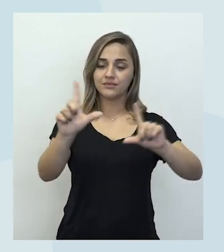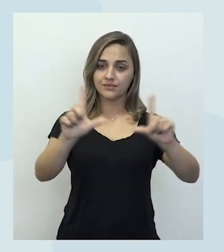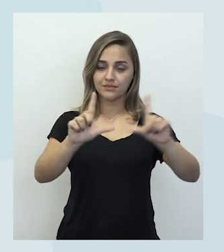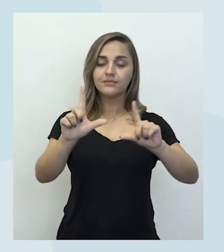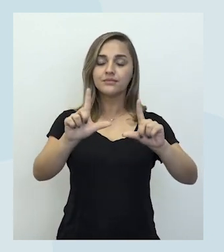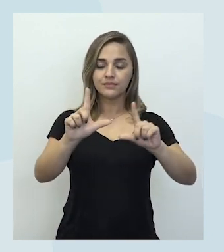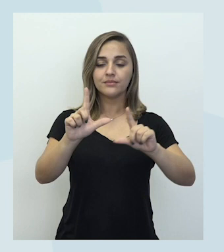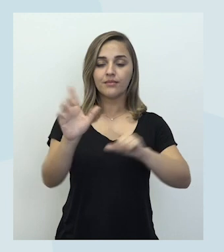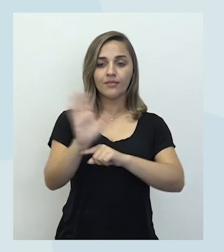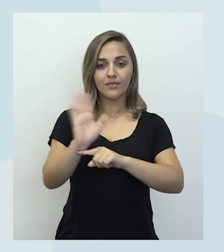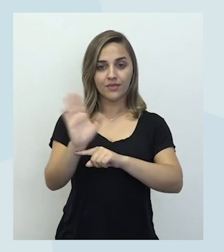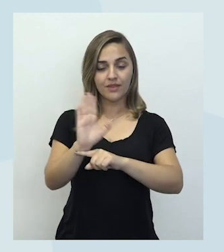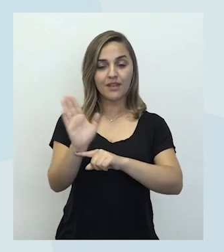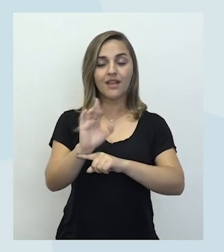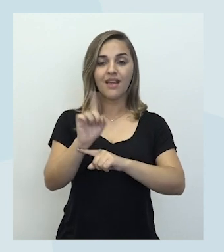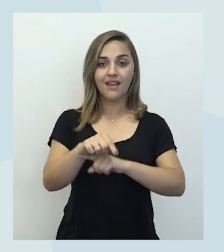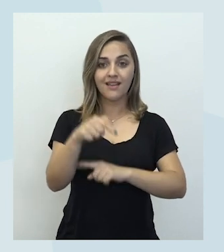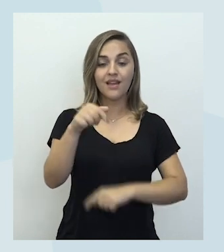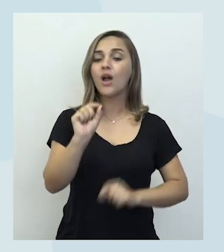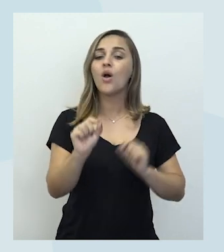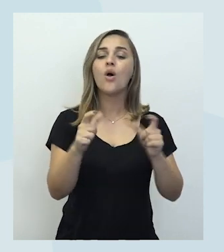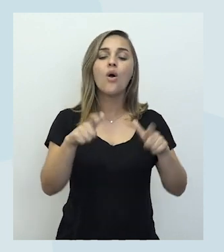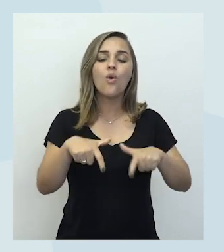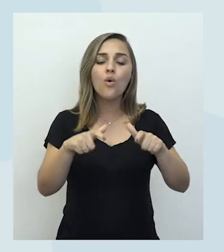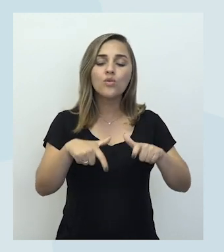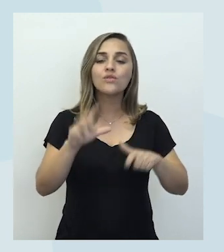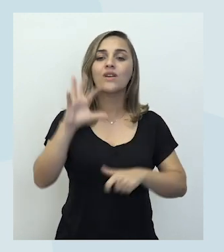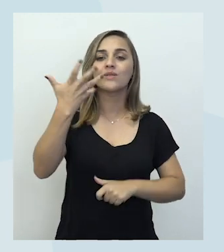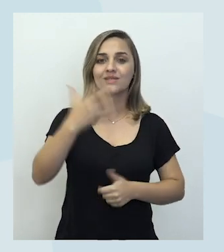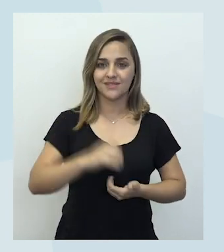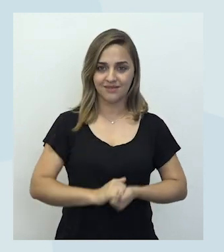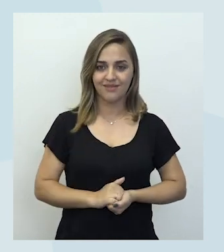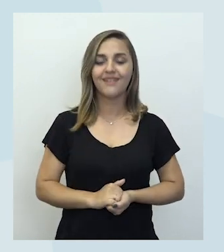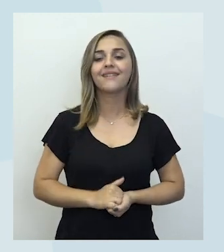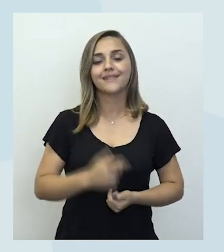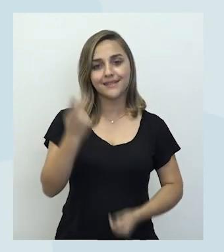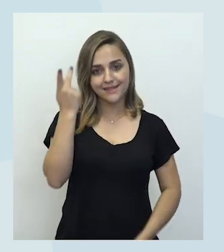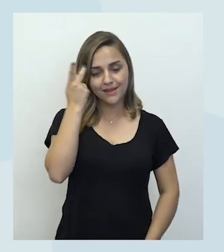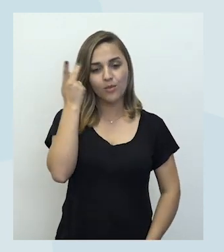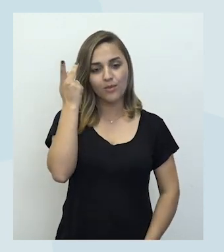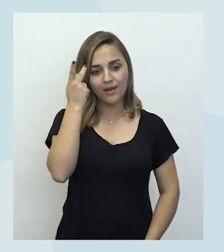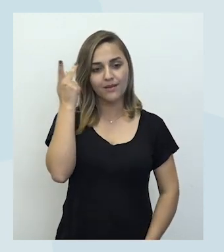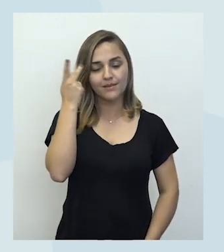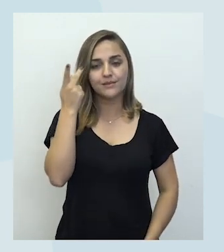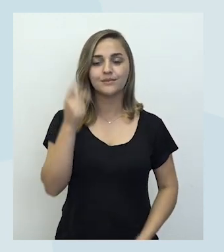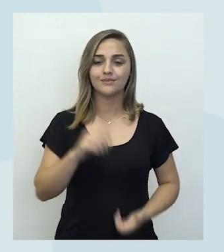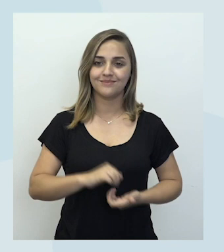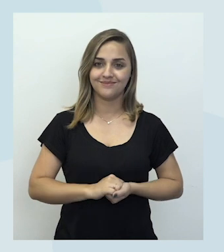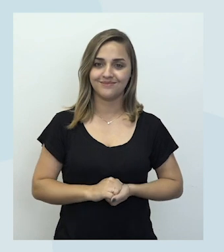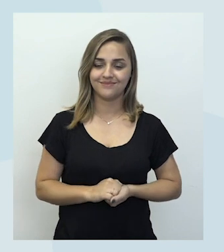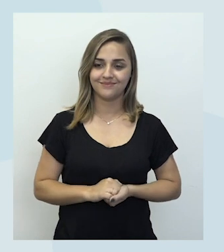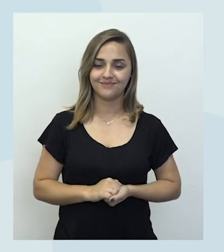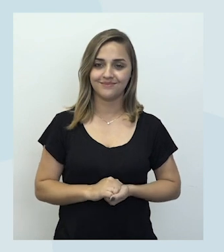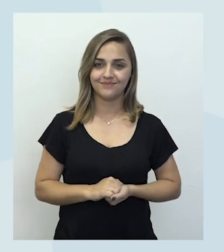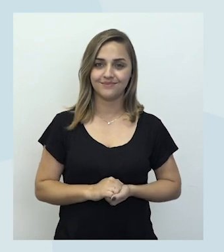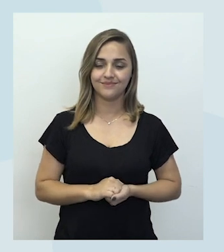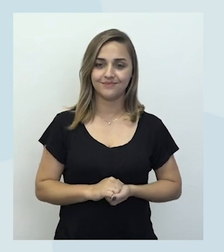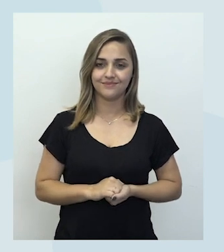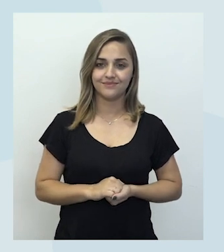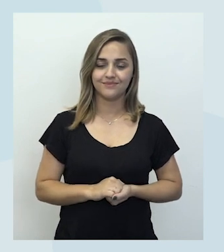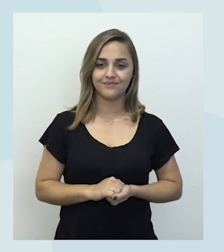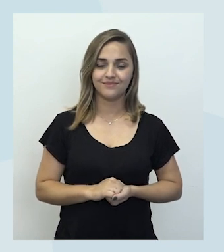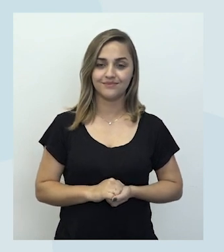para fazer essa pergunta. Em São, né, Paulo já responderam. Né? Então, onde vai acontecer? Em São Paulo. Em São Paulo, estão respondendo os